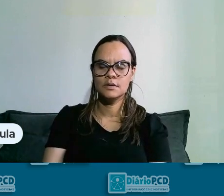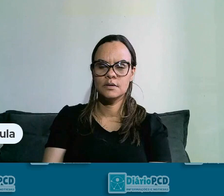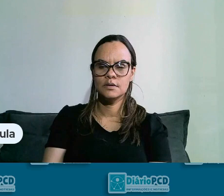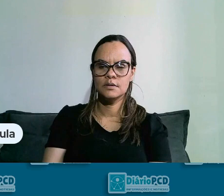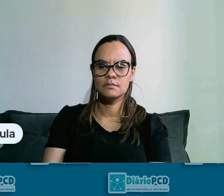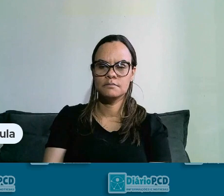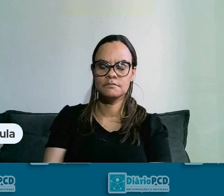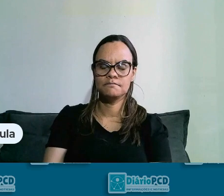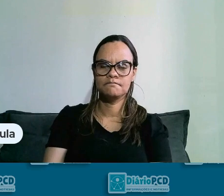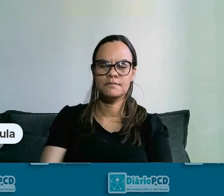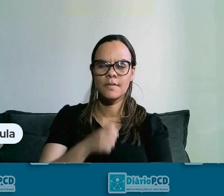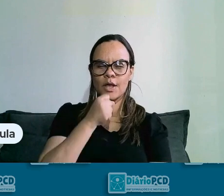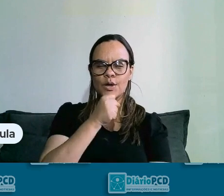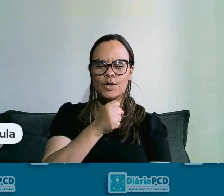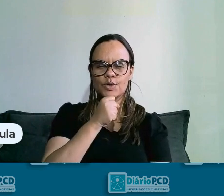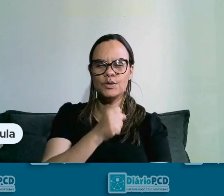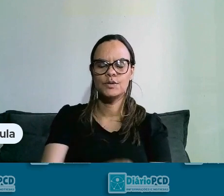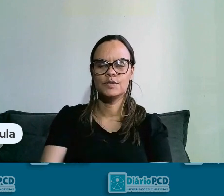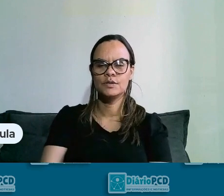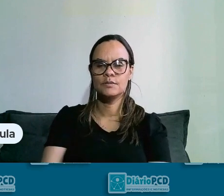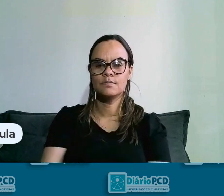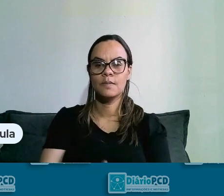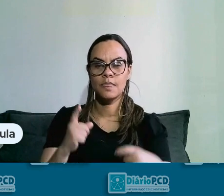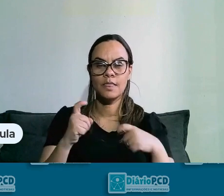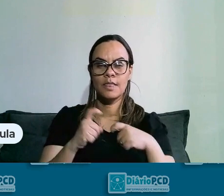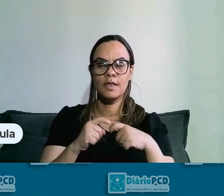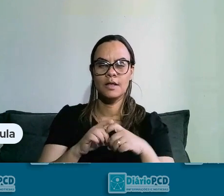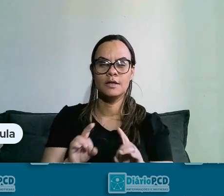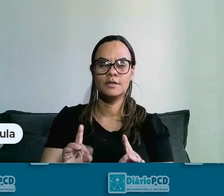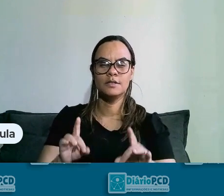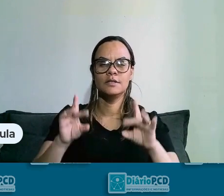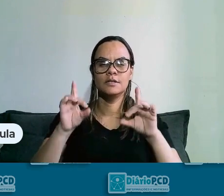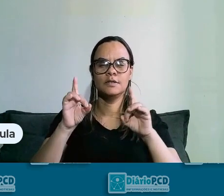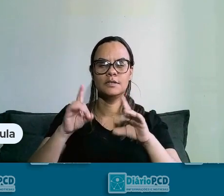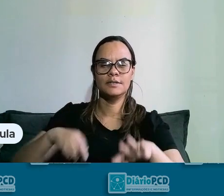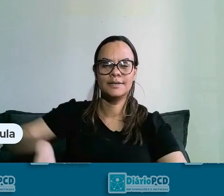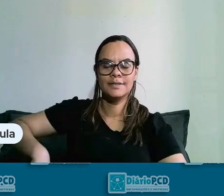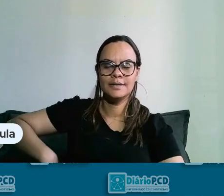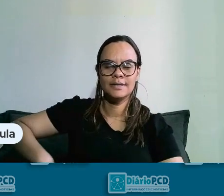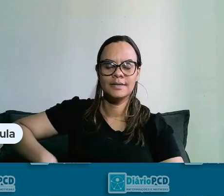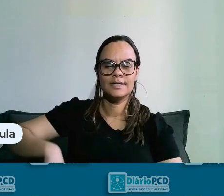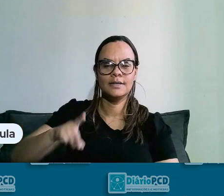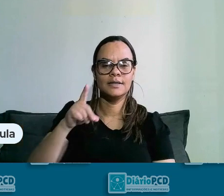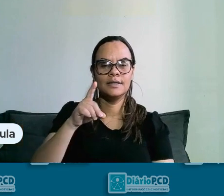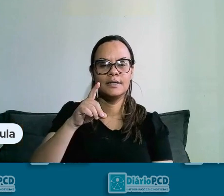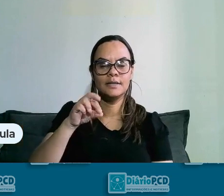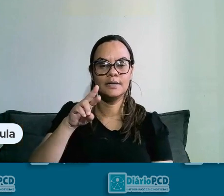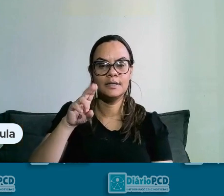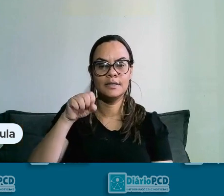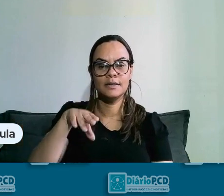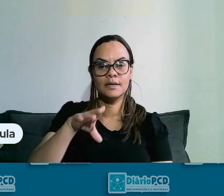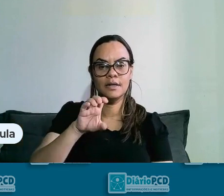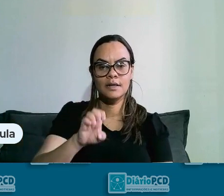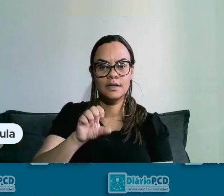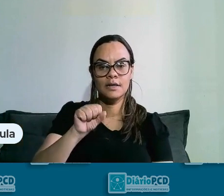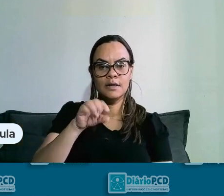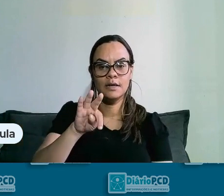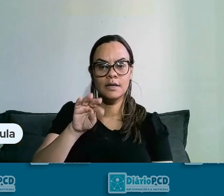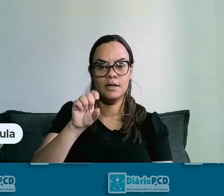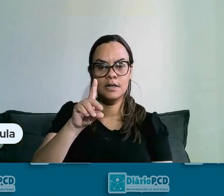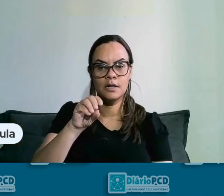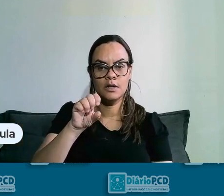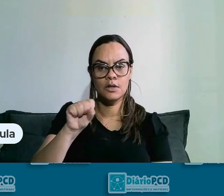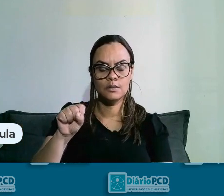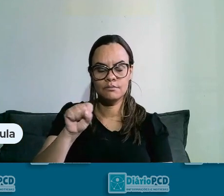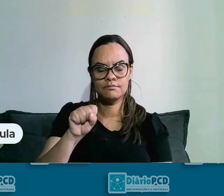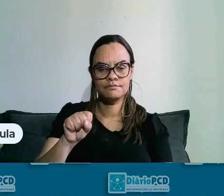de entrevistar o médico especialista em nefrologia, Dr. René Santos Neto, que